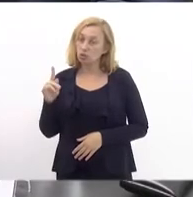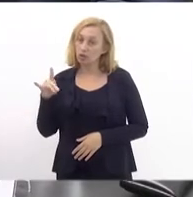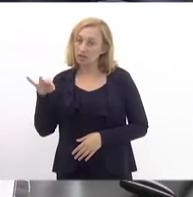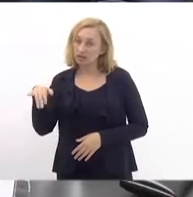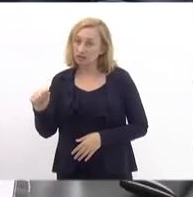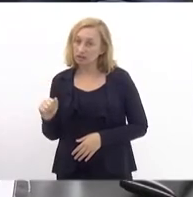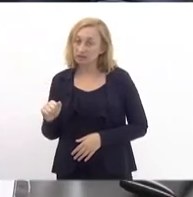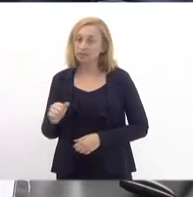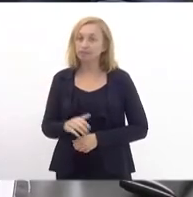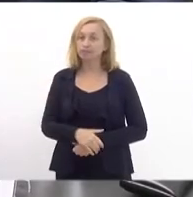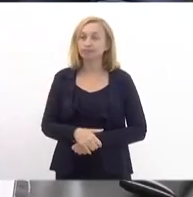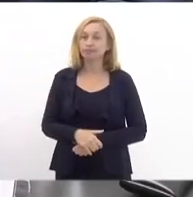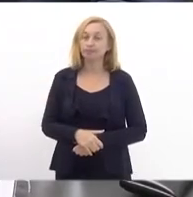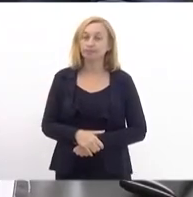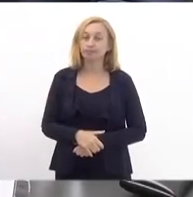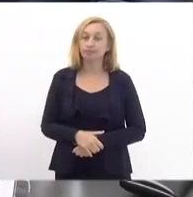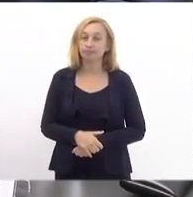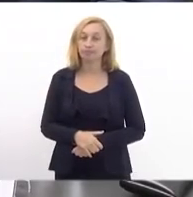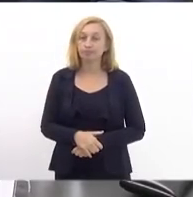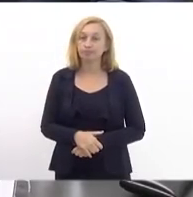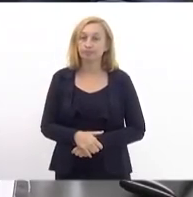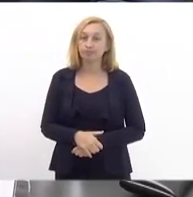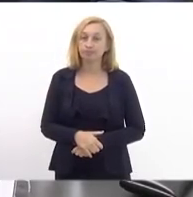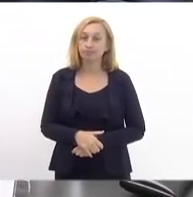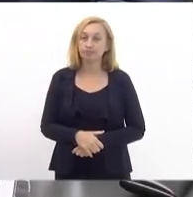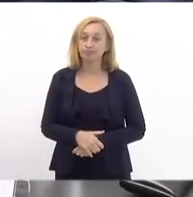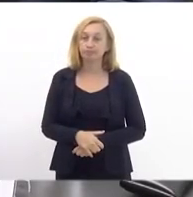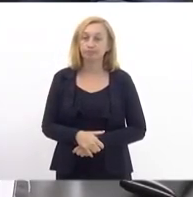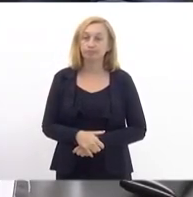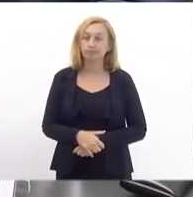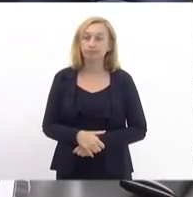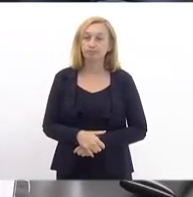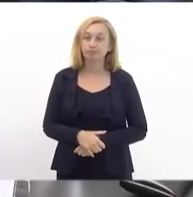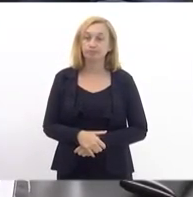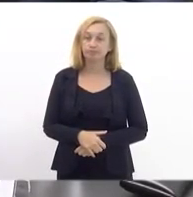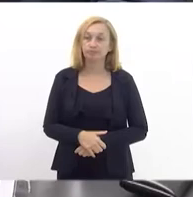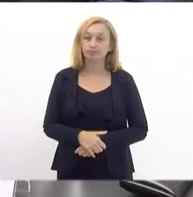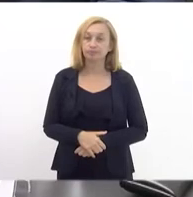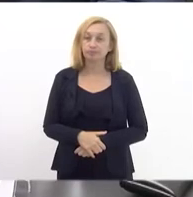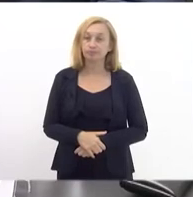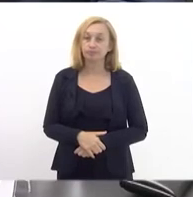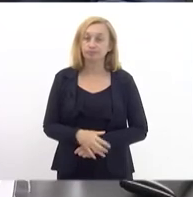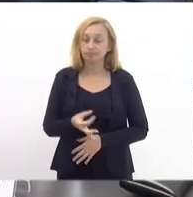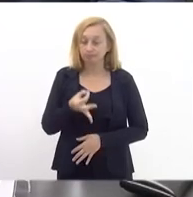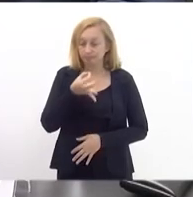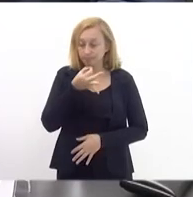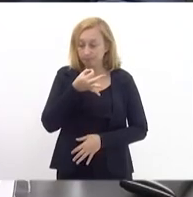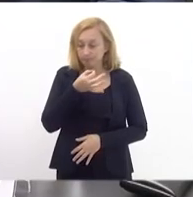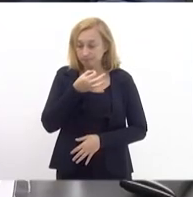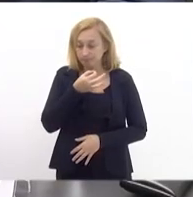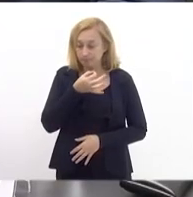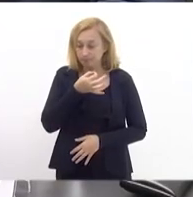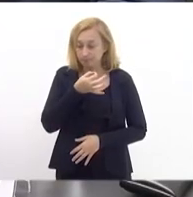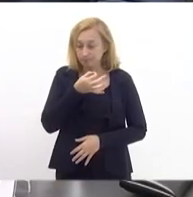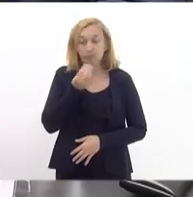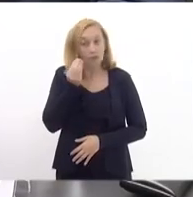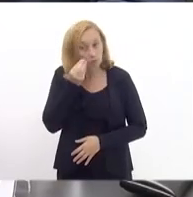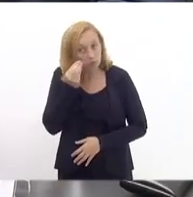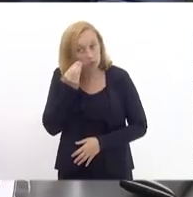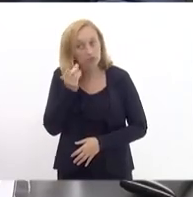da tarifa. Bom, mas dito isso, eu tive a oportunidade, por